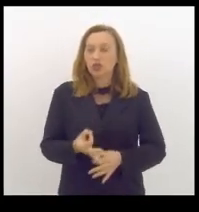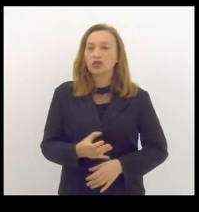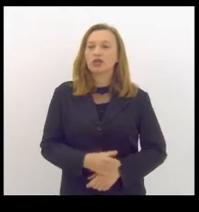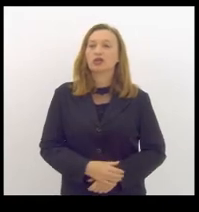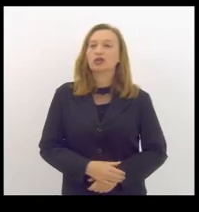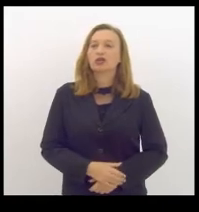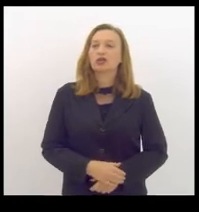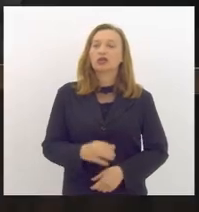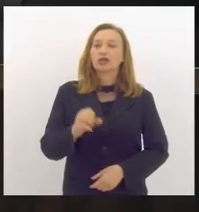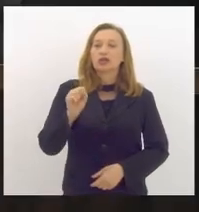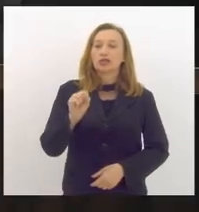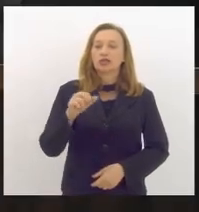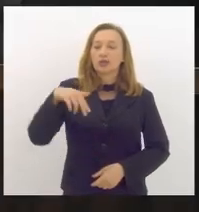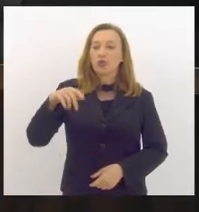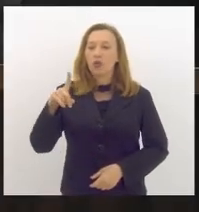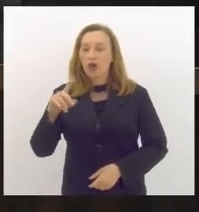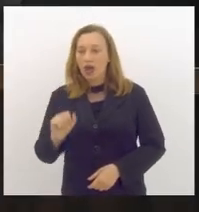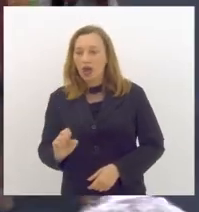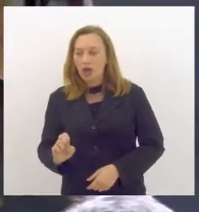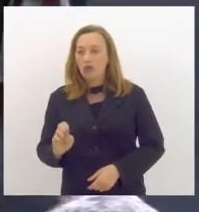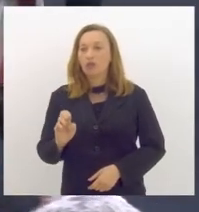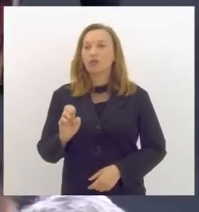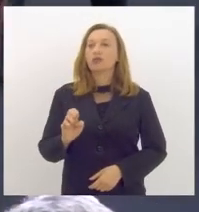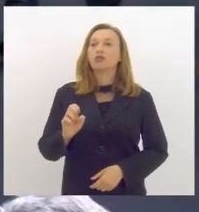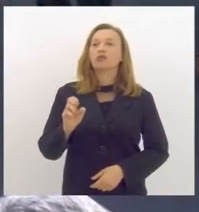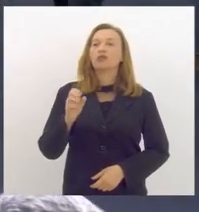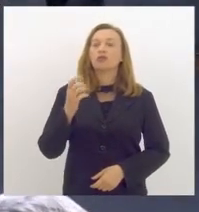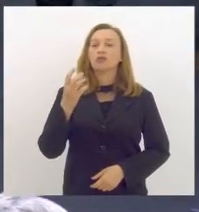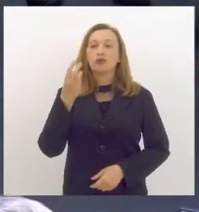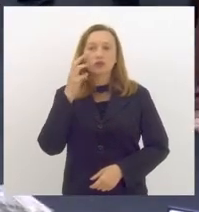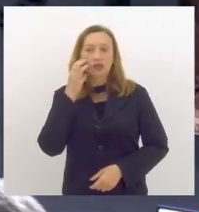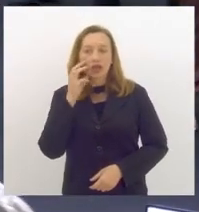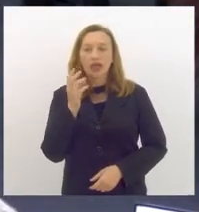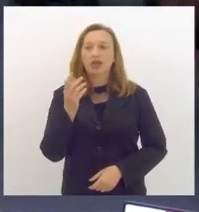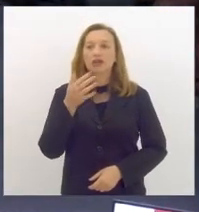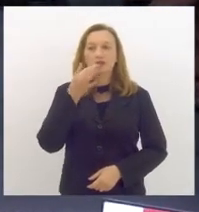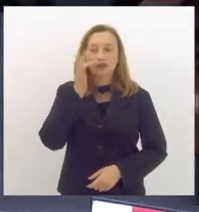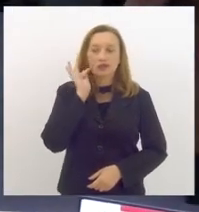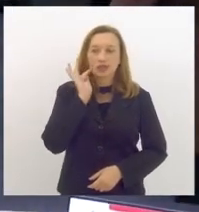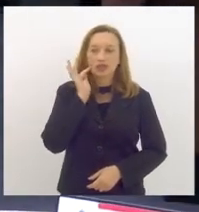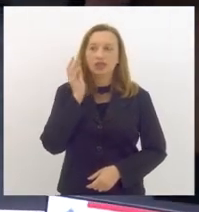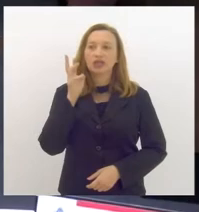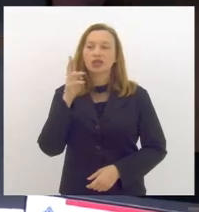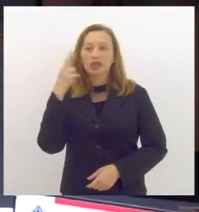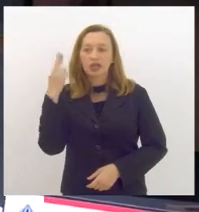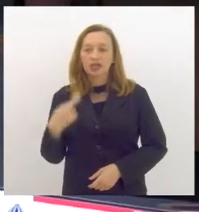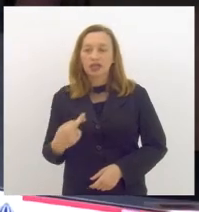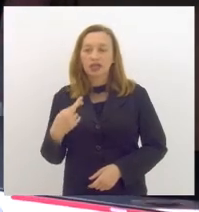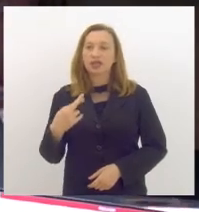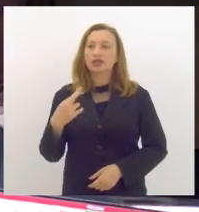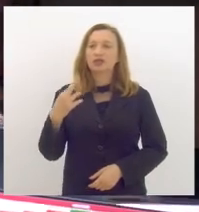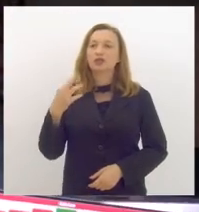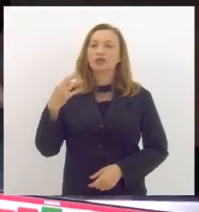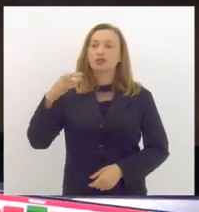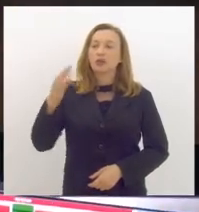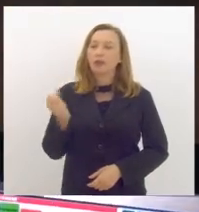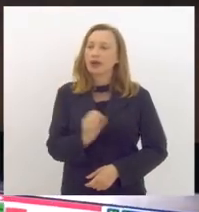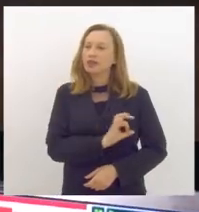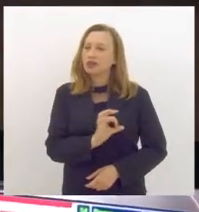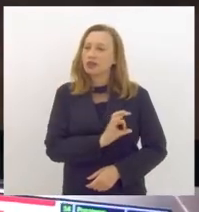Samuel, Valdec, Flávio Serafini, Eliomar, Renata, Dionísio Lins, Luiz Paulo, Marta